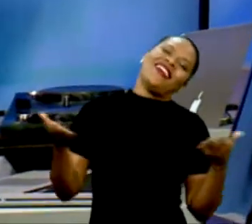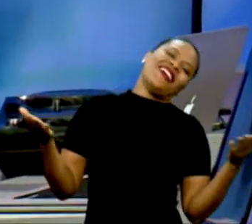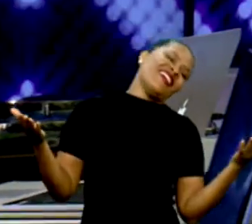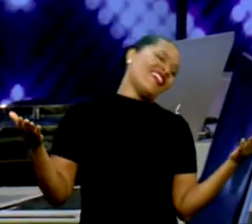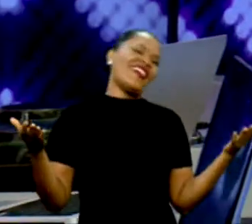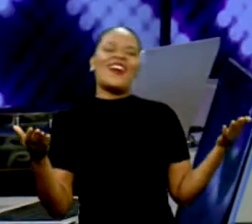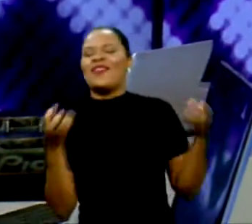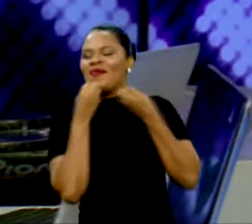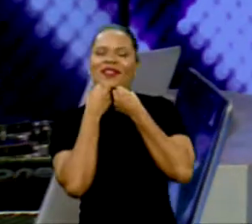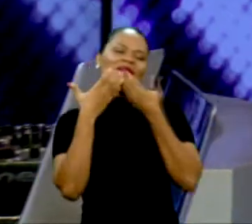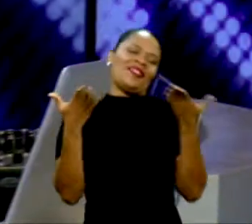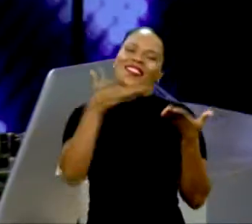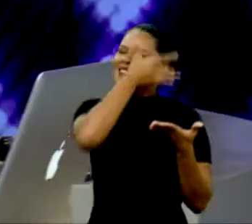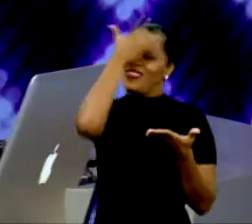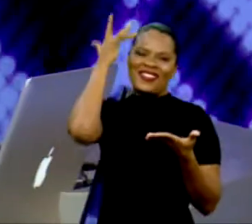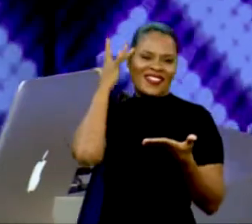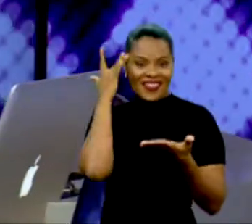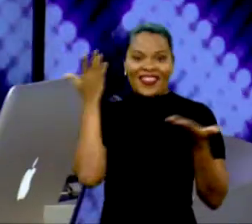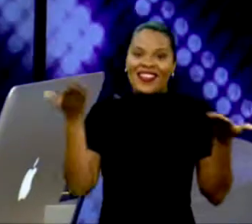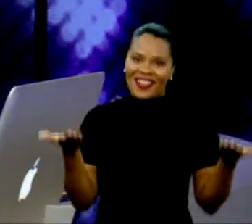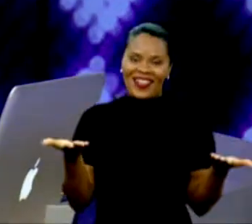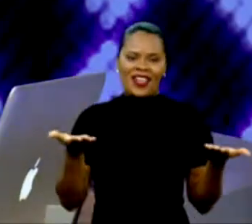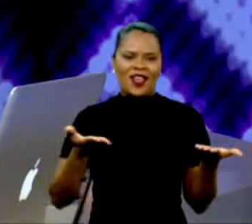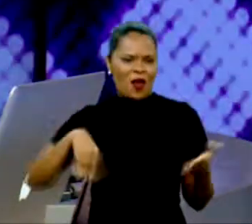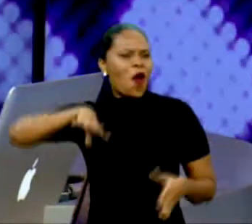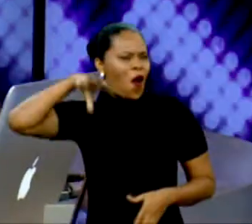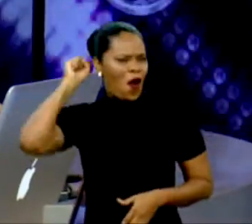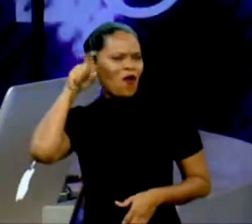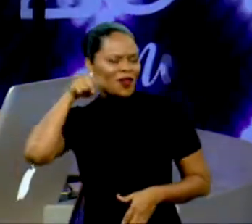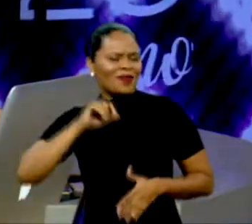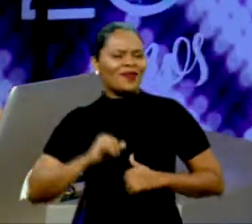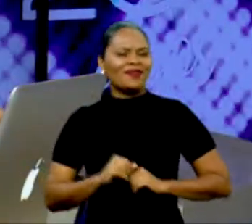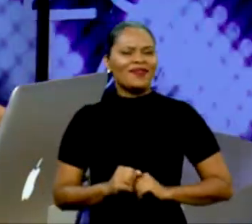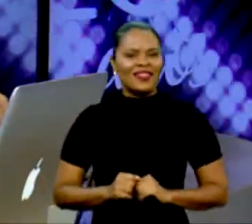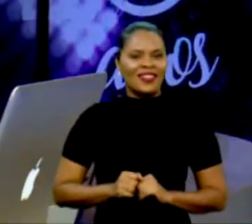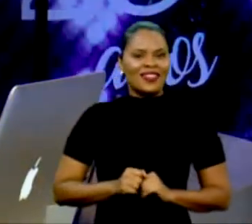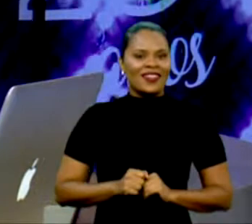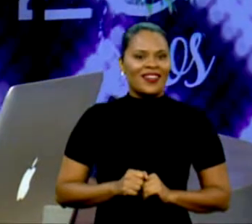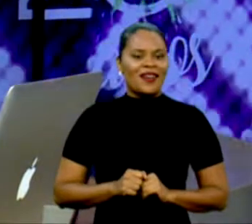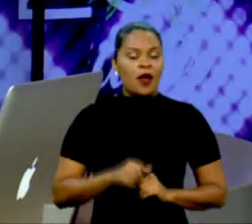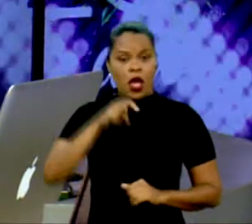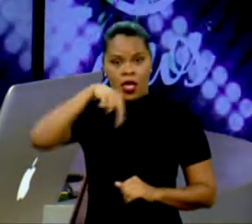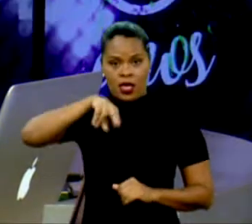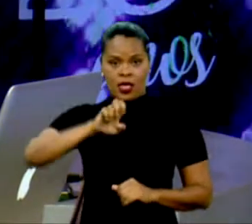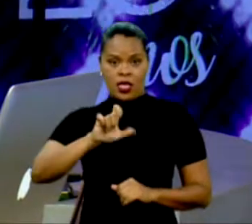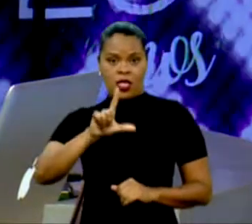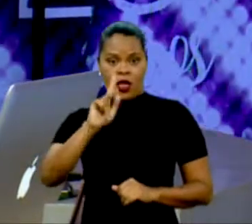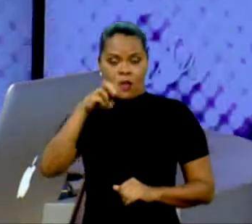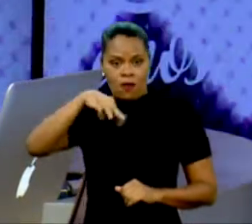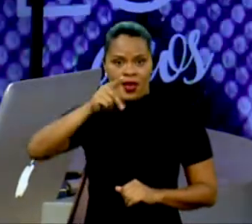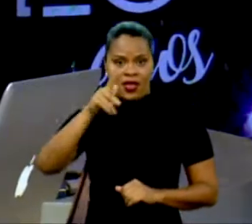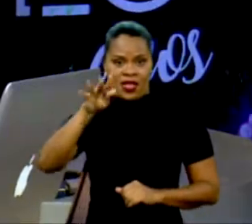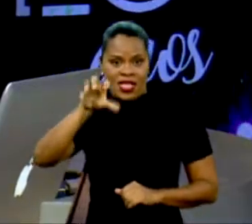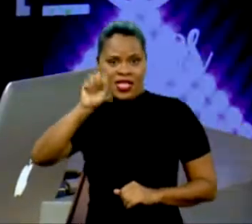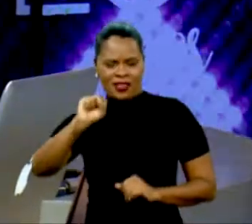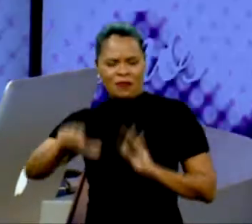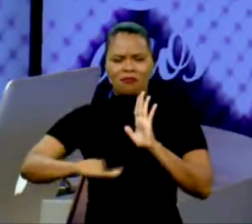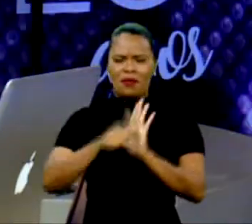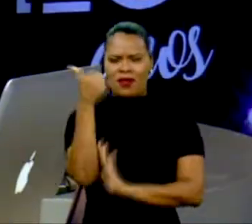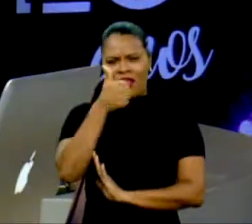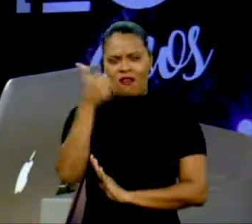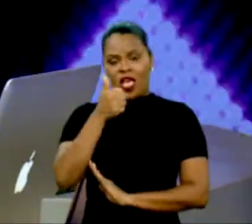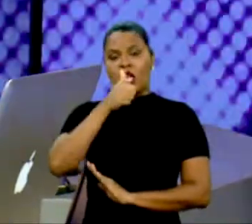Ai, que demais, hein, gente? Aí, sobe esse som aí. Olha, o Léo Magalhães esteve aqui no palco do nosso programa a primeira vez